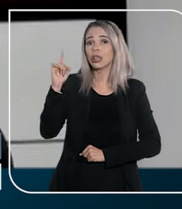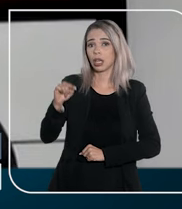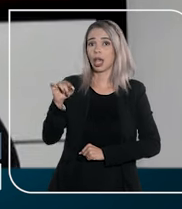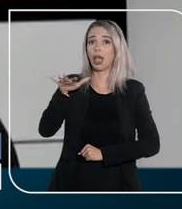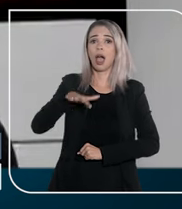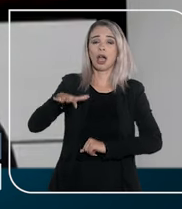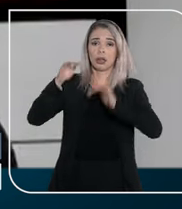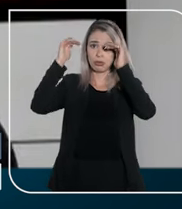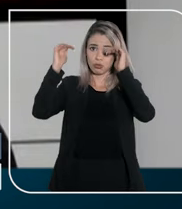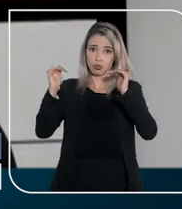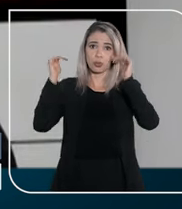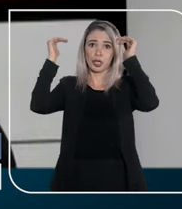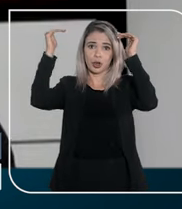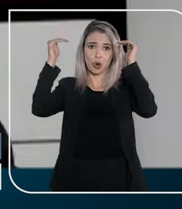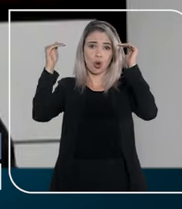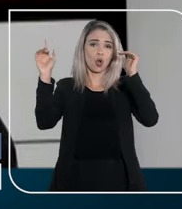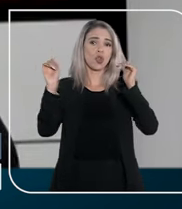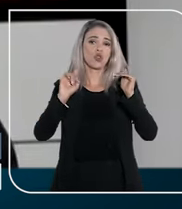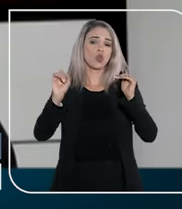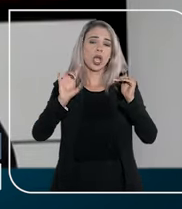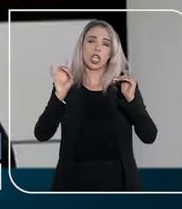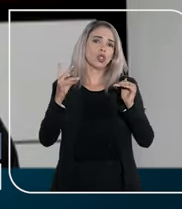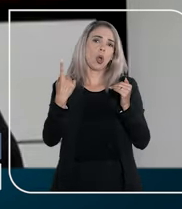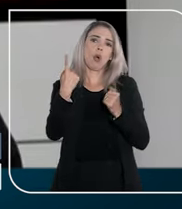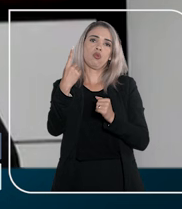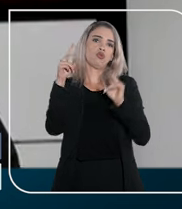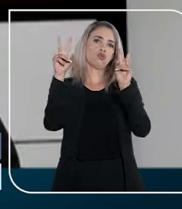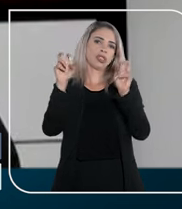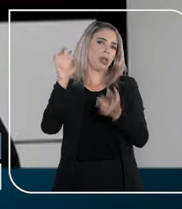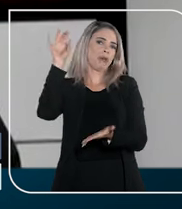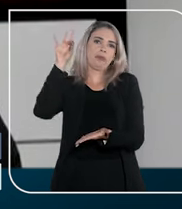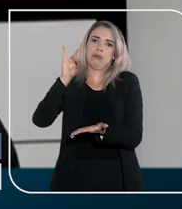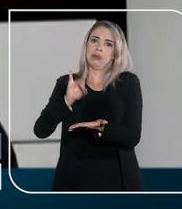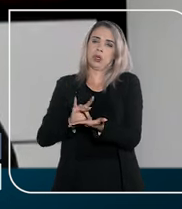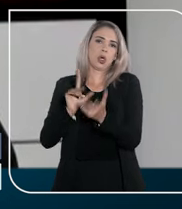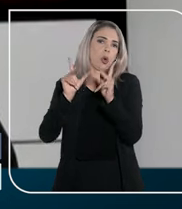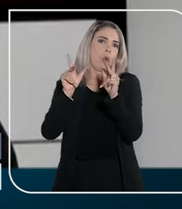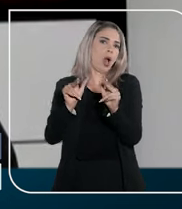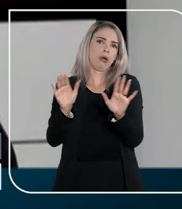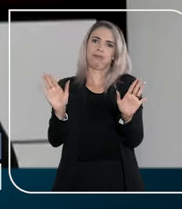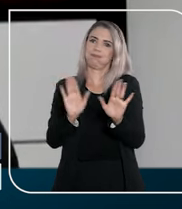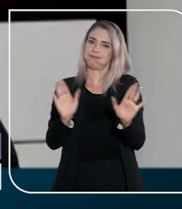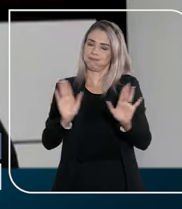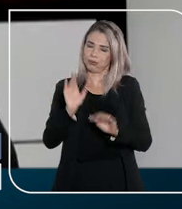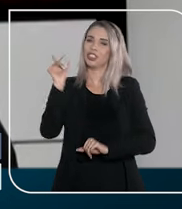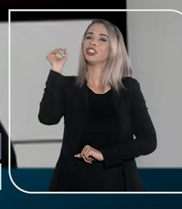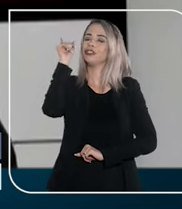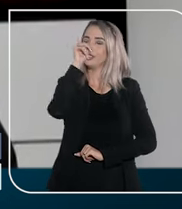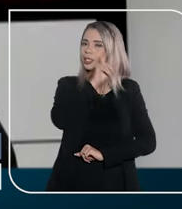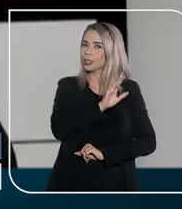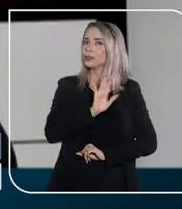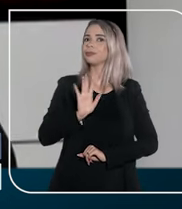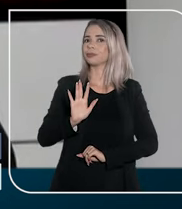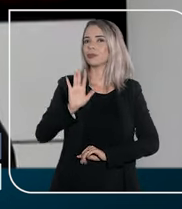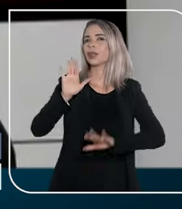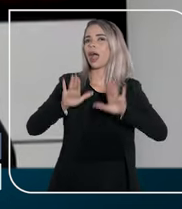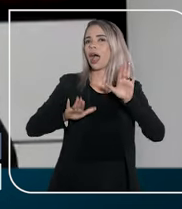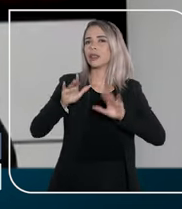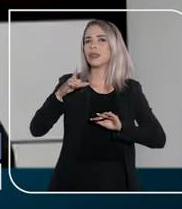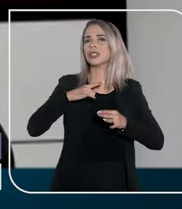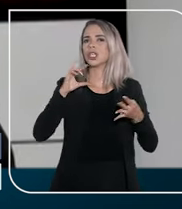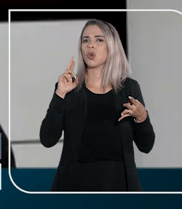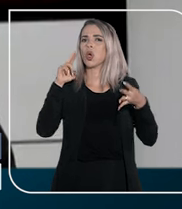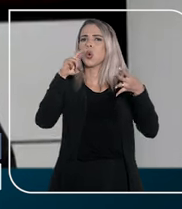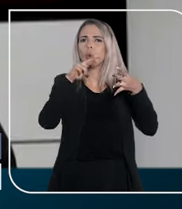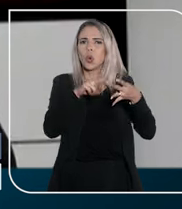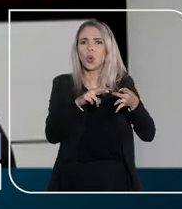superior, ele não vai simplesmente julgar um caso em concreto. É muito difícil que isso aconteça, talvez na via do recurso ordinário, quando a